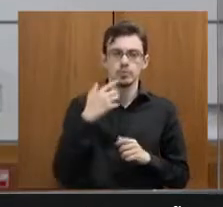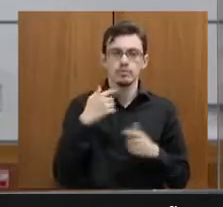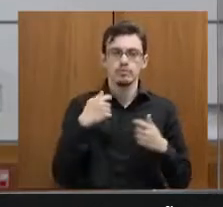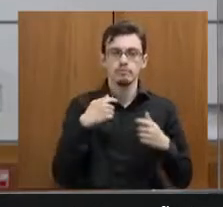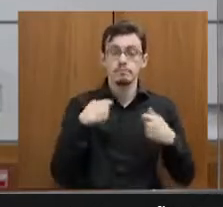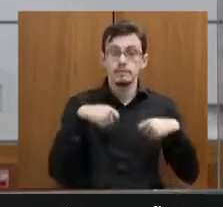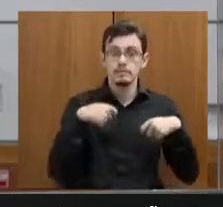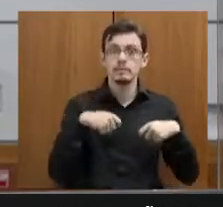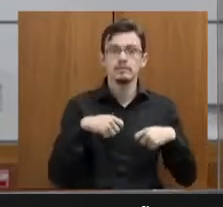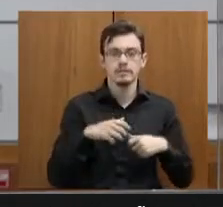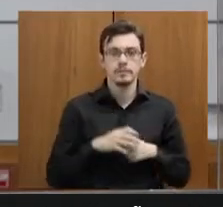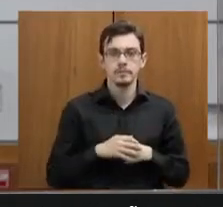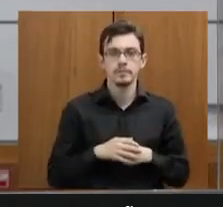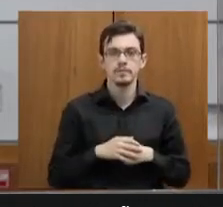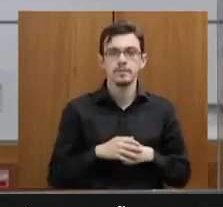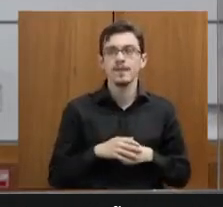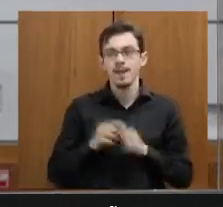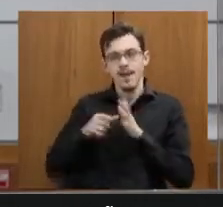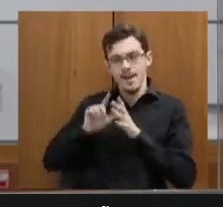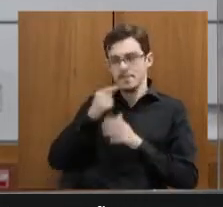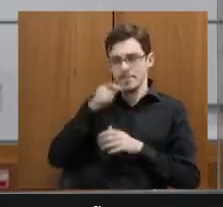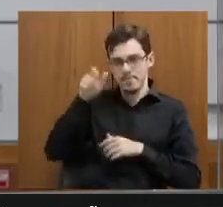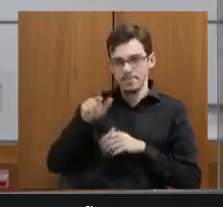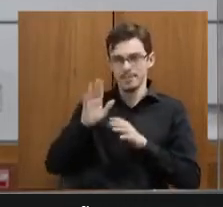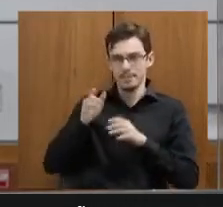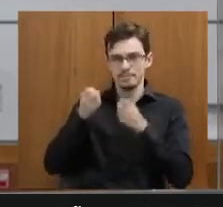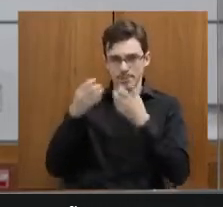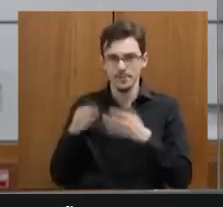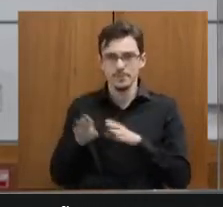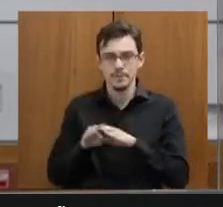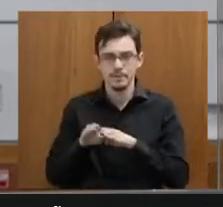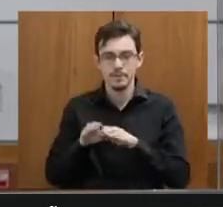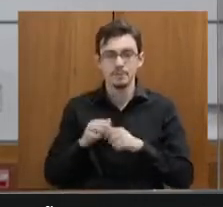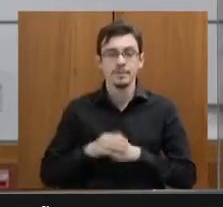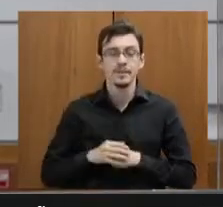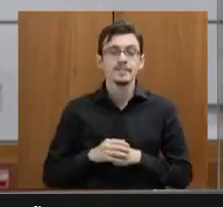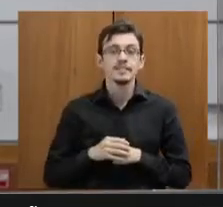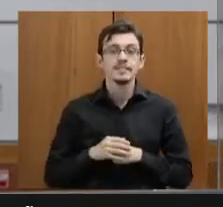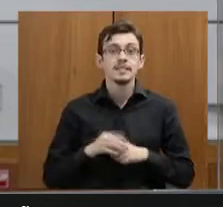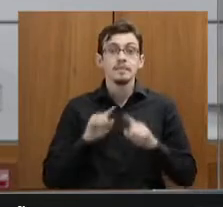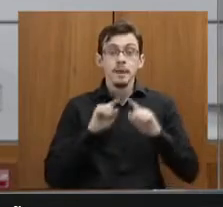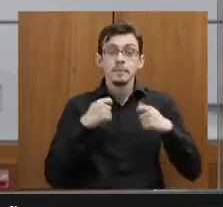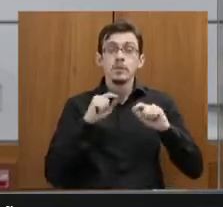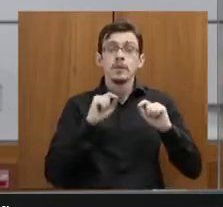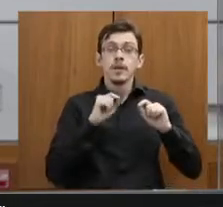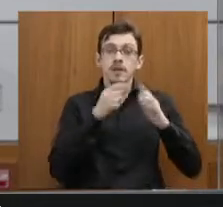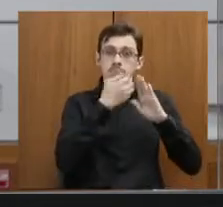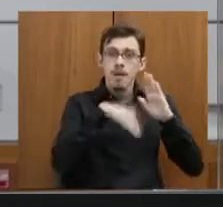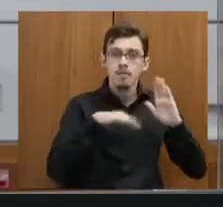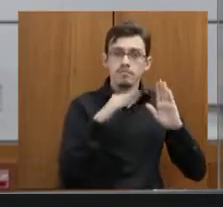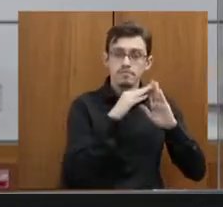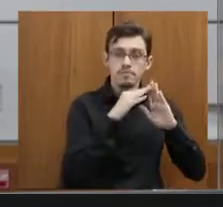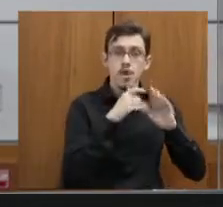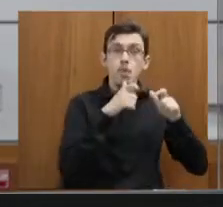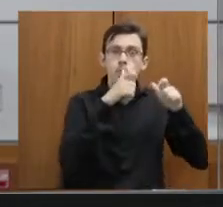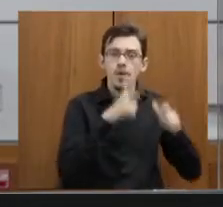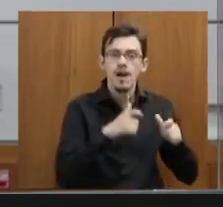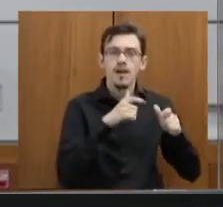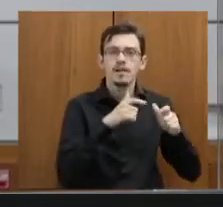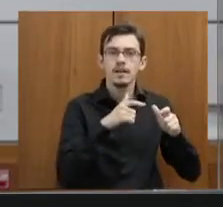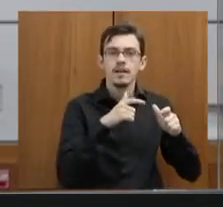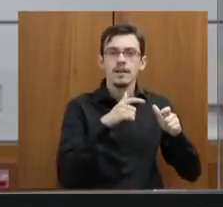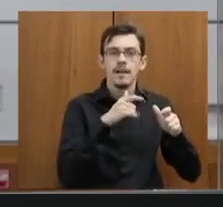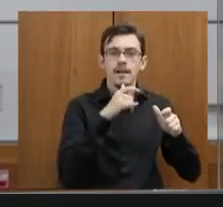como bem diz também tateto aqui então são é essa é a e a Lei nacional que diz desse direito